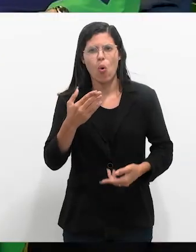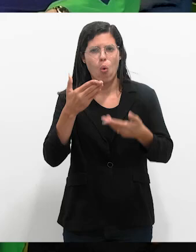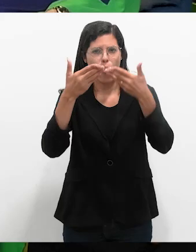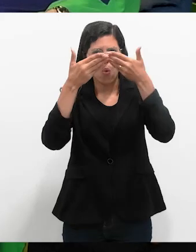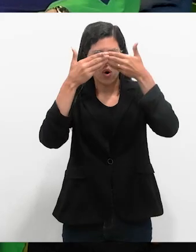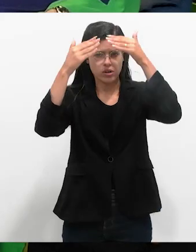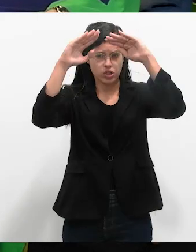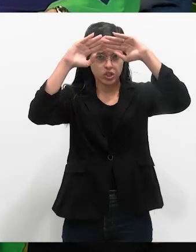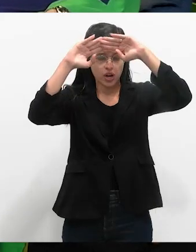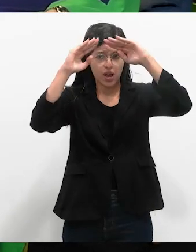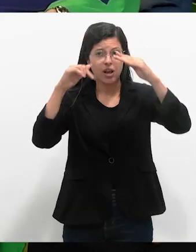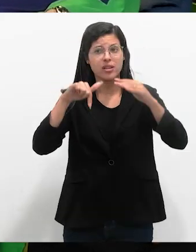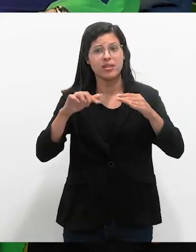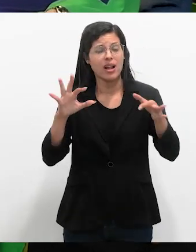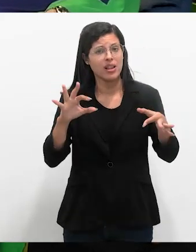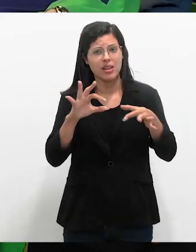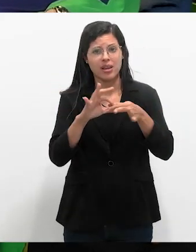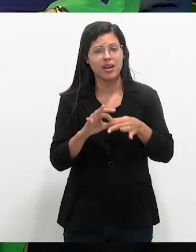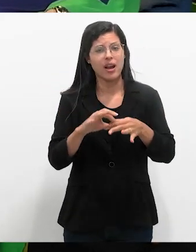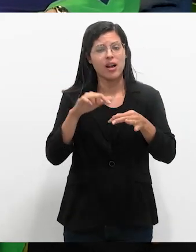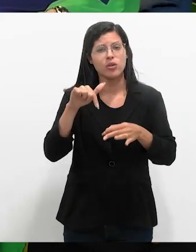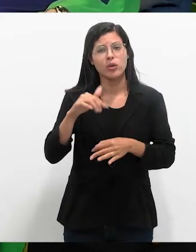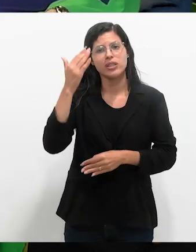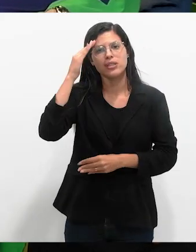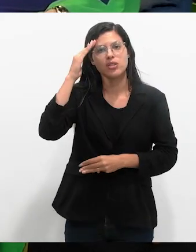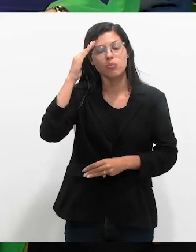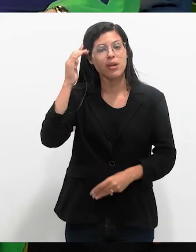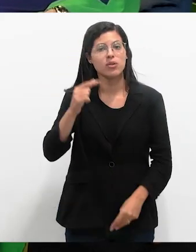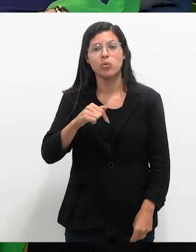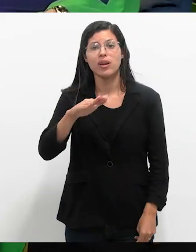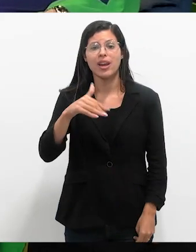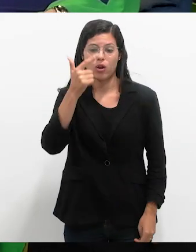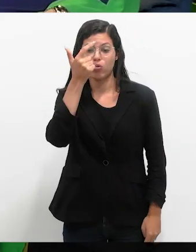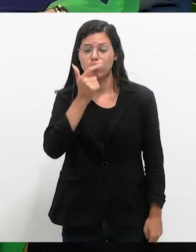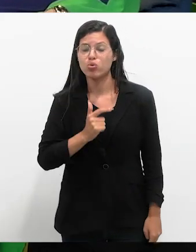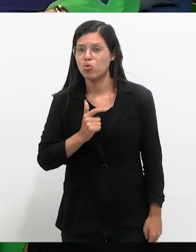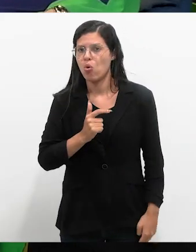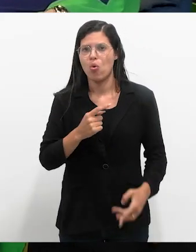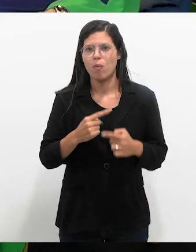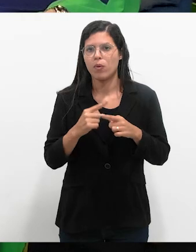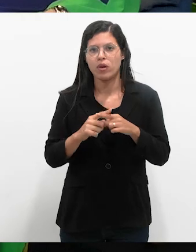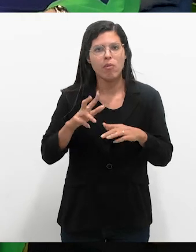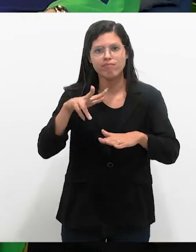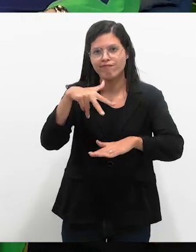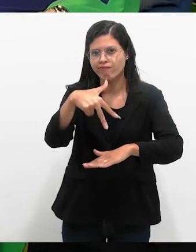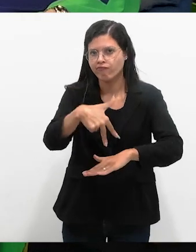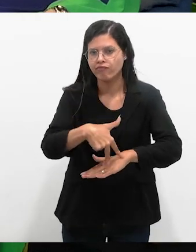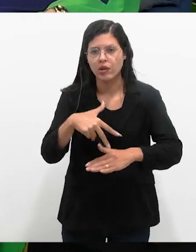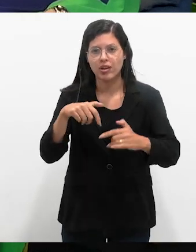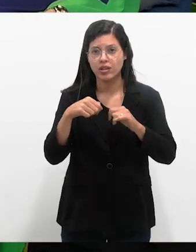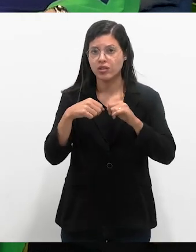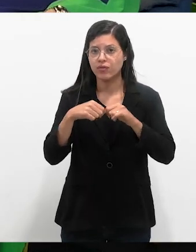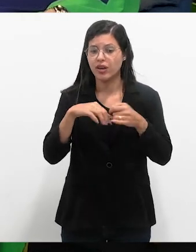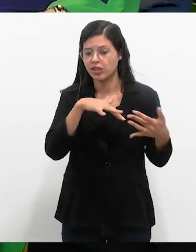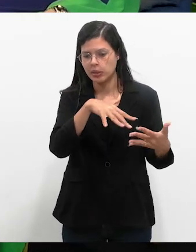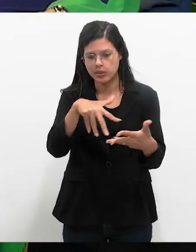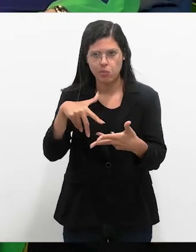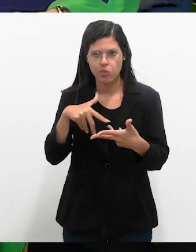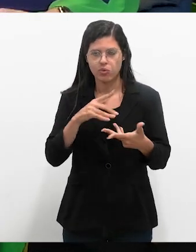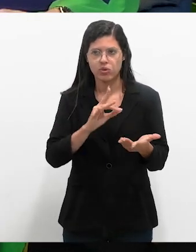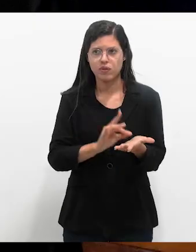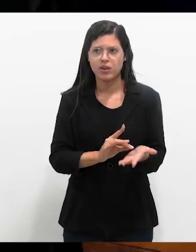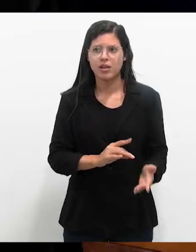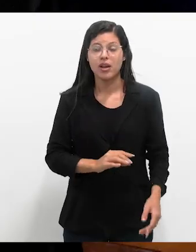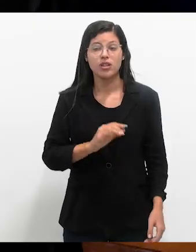a um orixá, entende? Está ligado muito a essa concepção de quem nós somos, né? Para que viemos aqui, o que a gente faz nessa terra de fato.